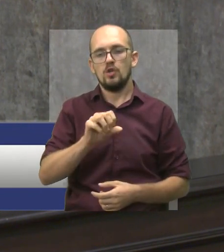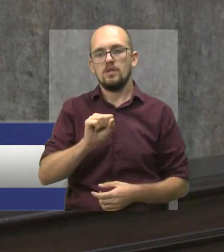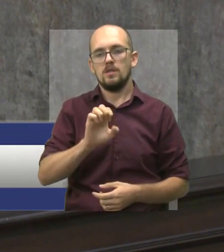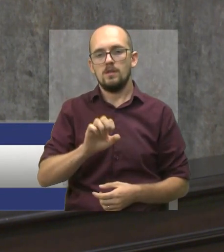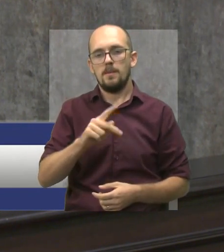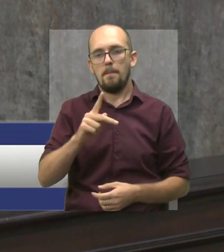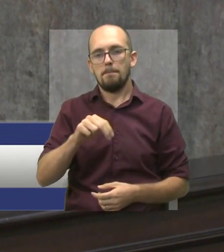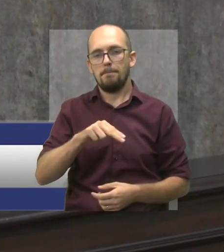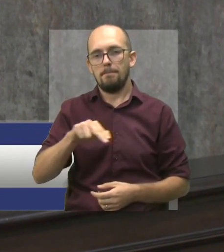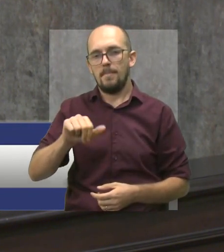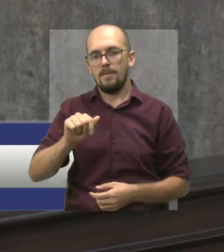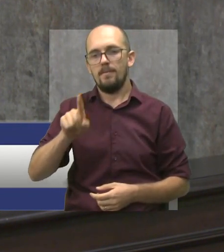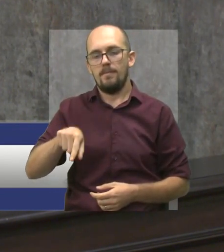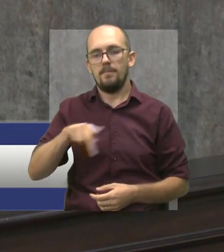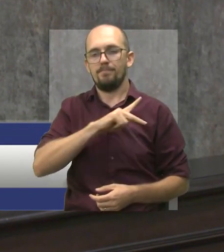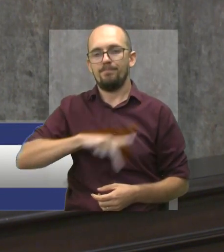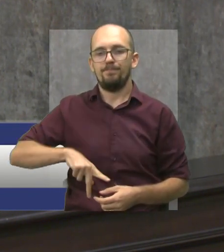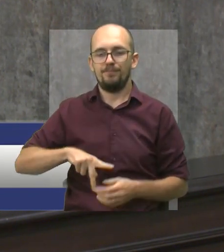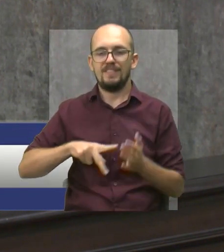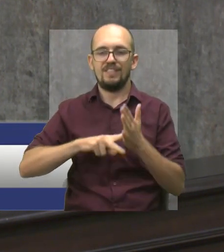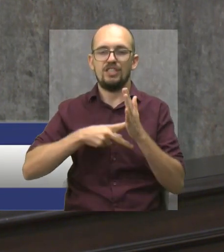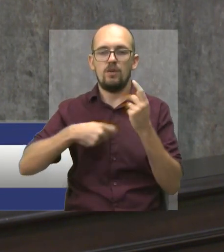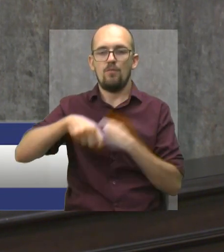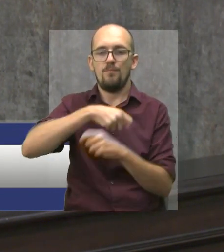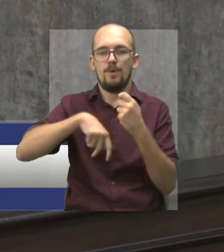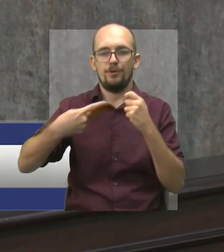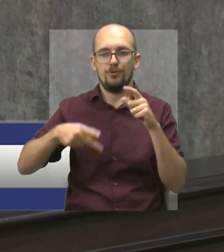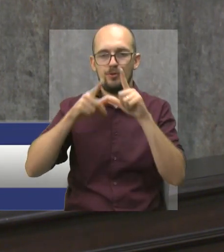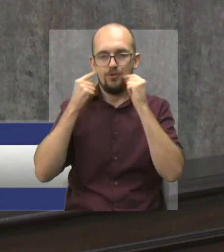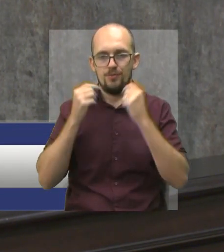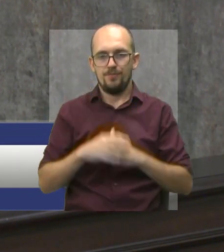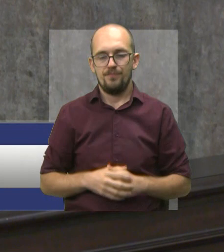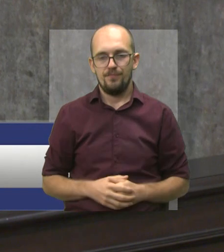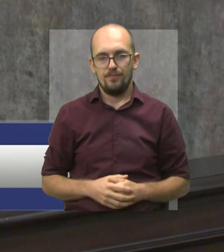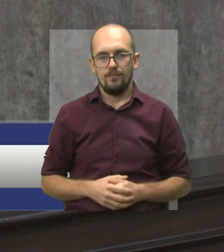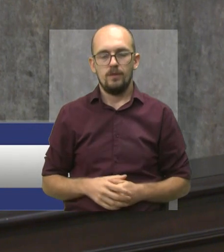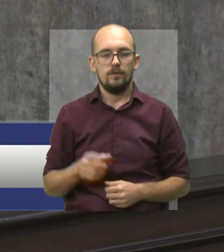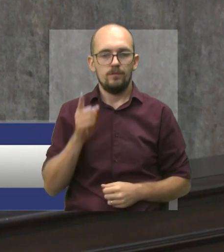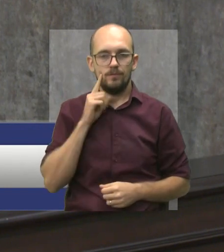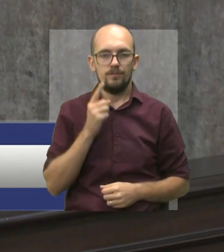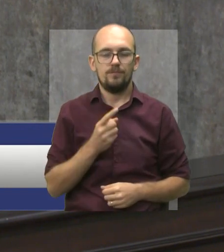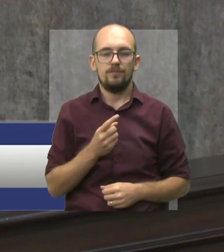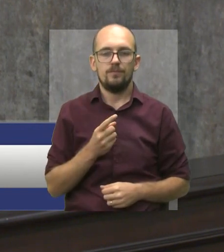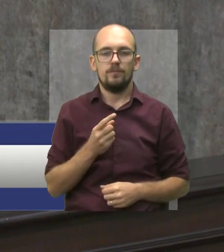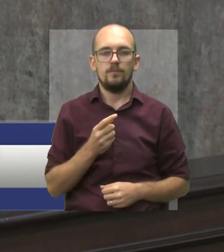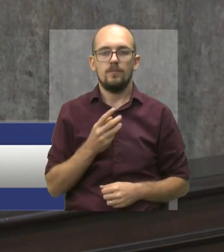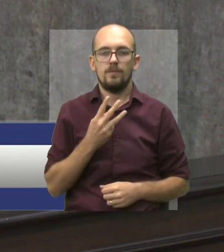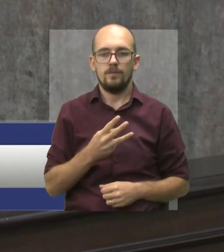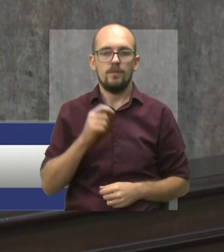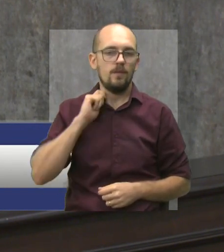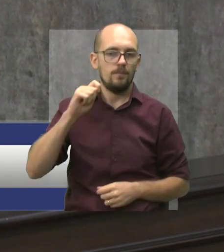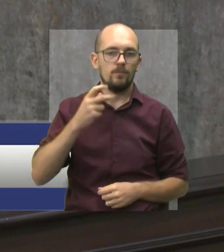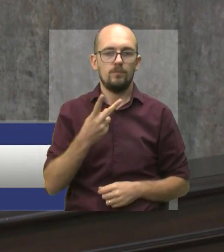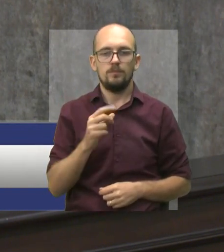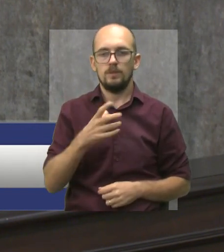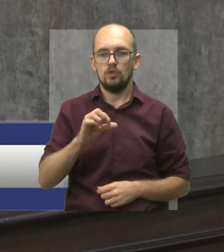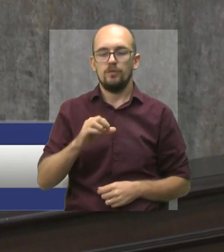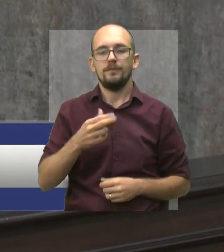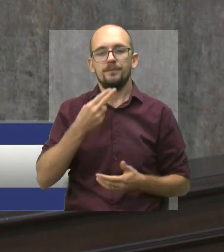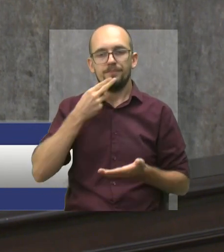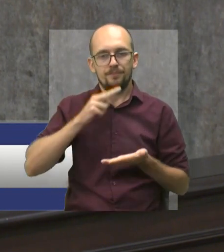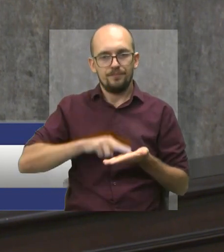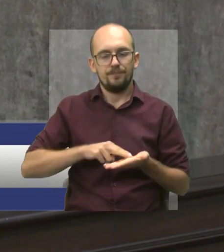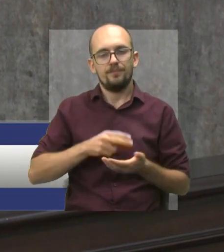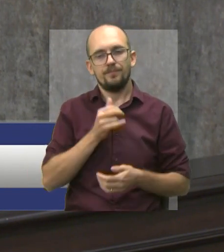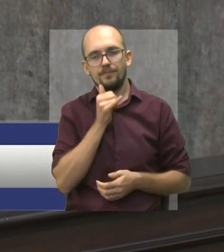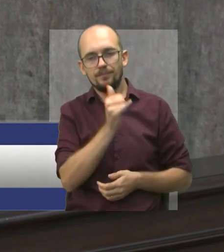presidente do Sincomércio Jaú. Já o 3 de abril de 2019, Através do presente, dirijo-me a Vossa Excelência a